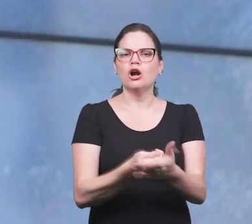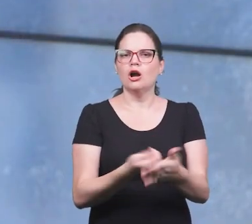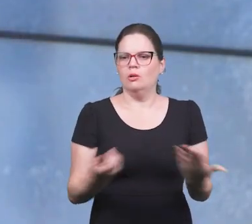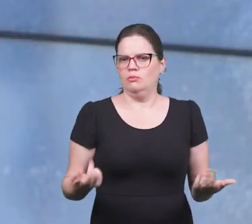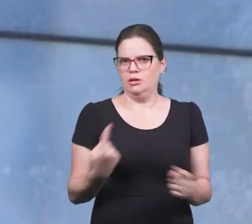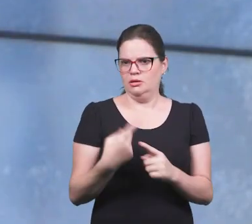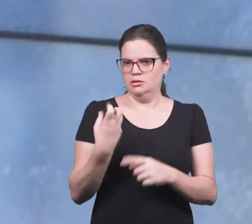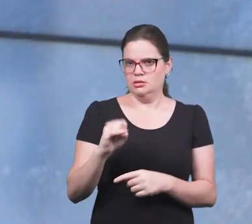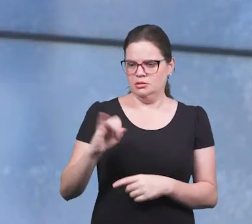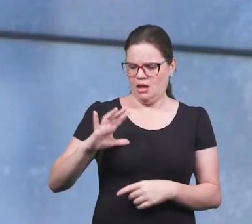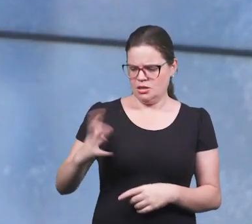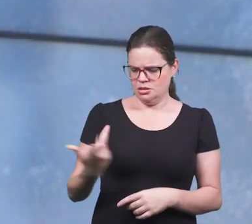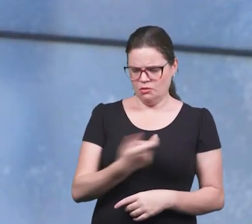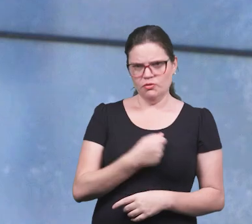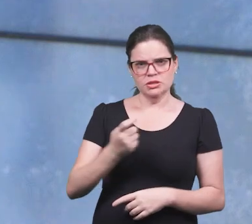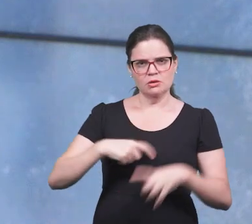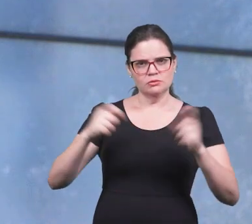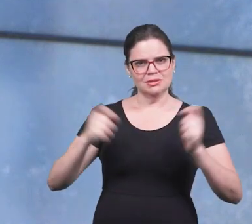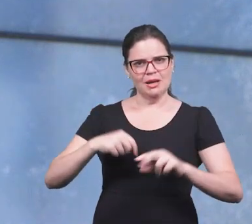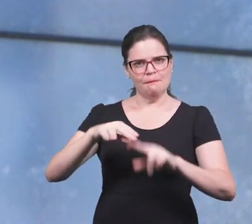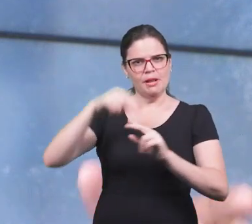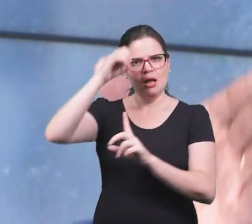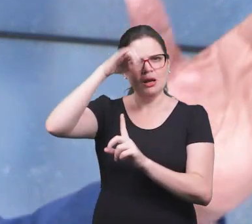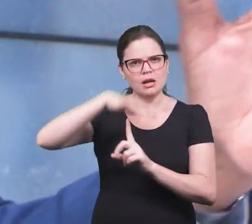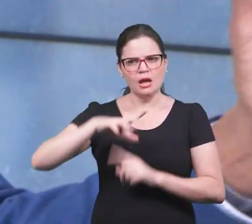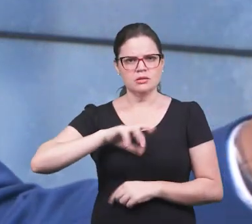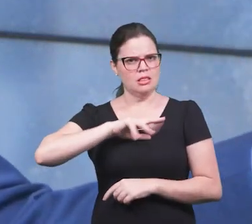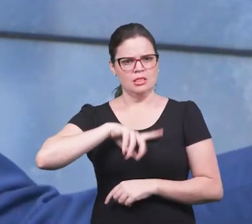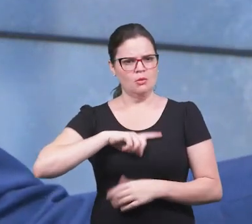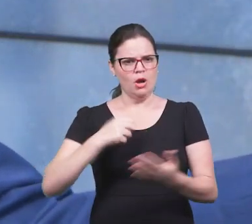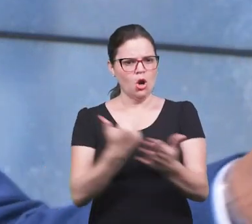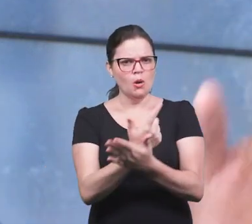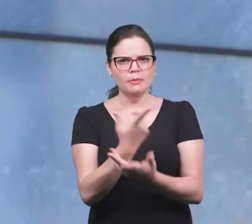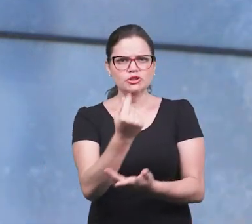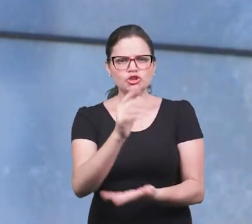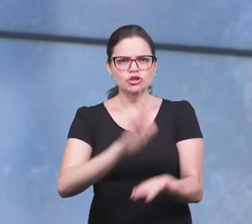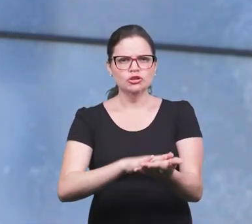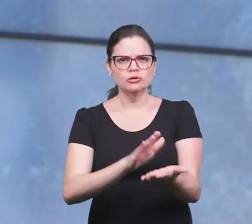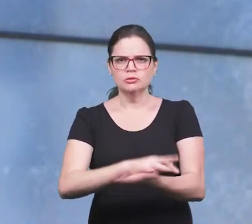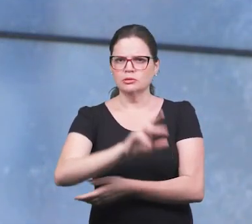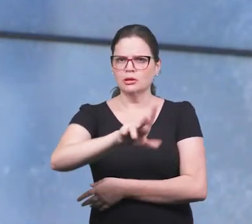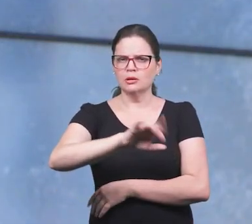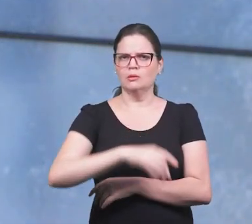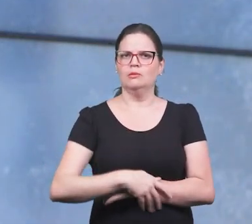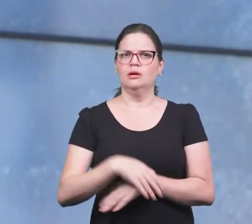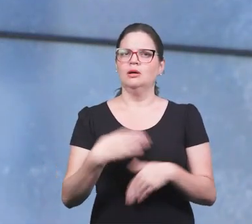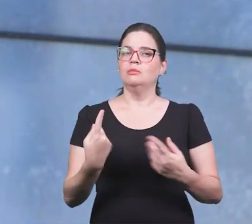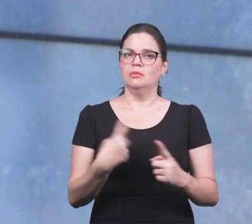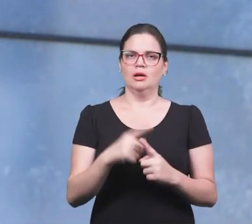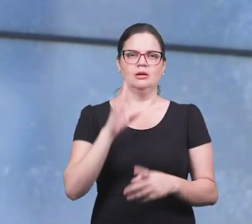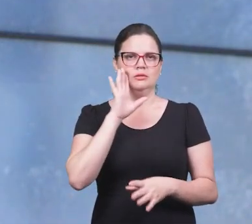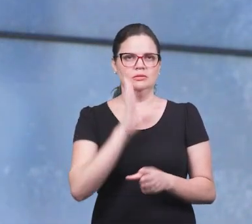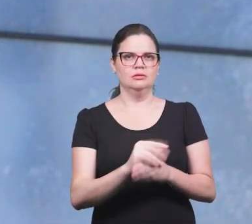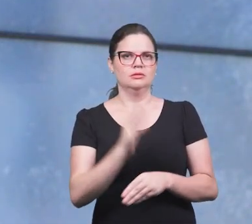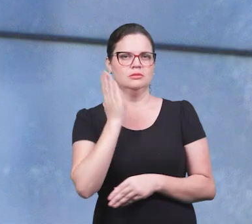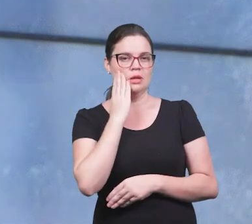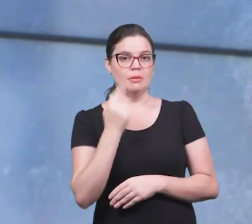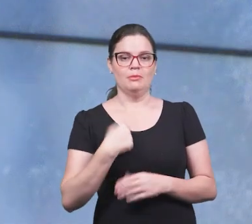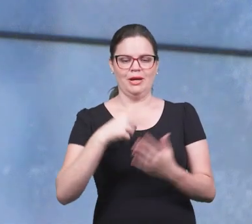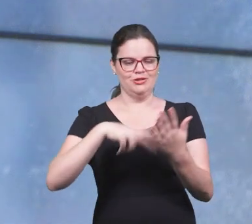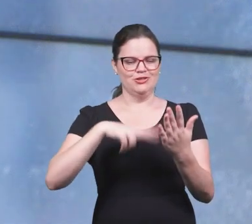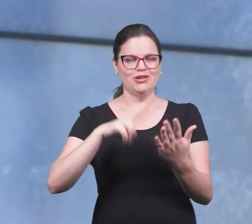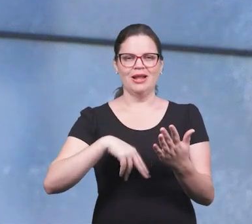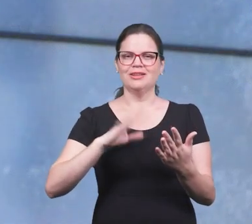salvação é pela graça, que ele havia lido isso, né, na Bíblia, que era ainda em latim, e